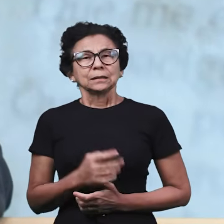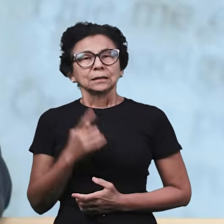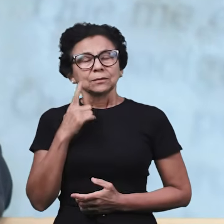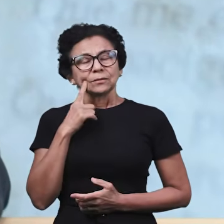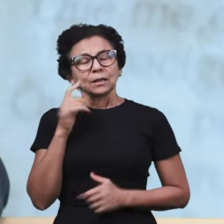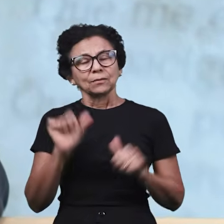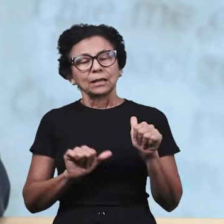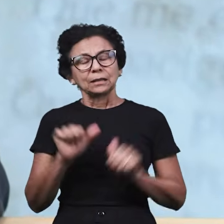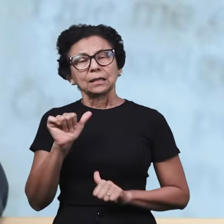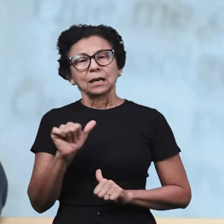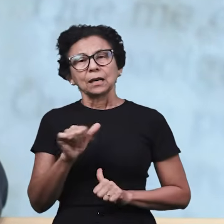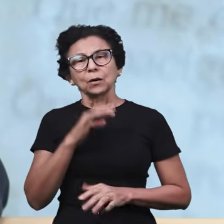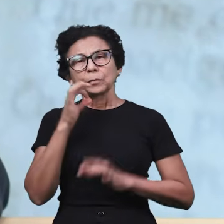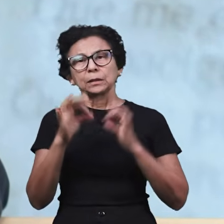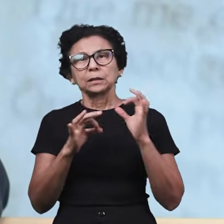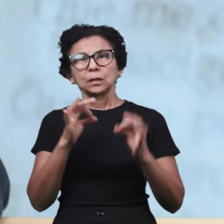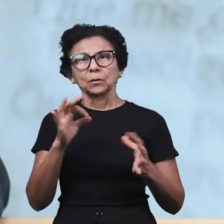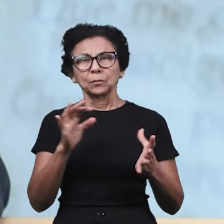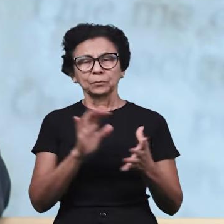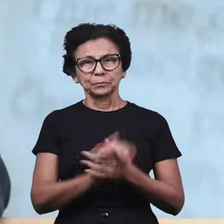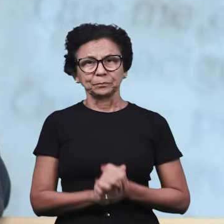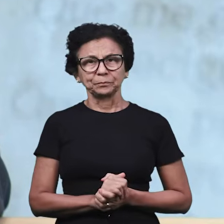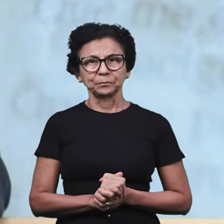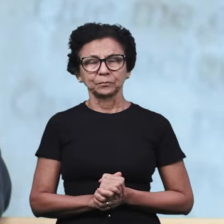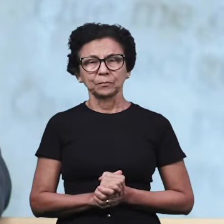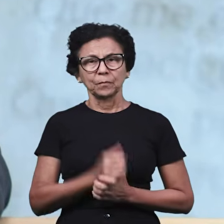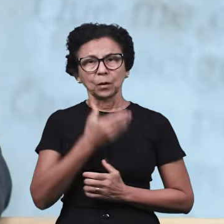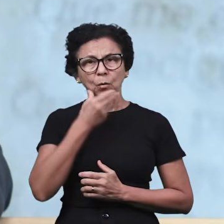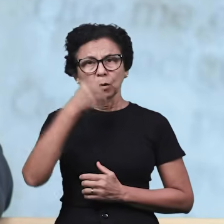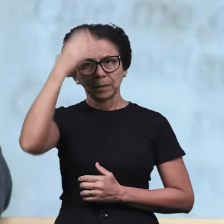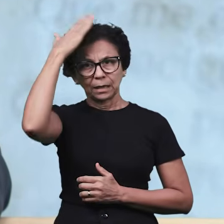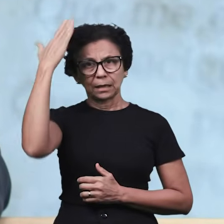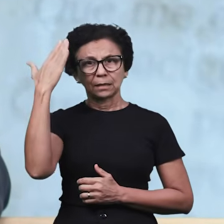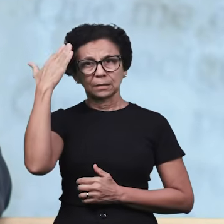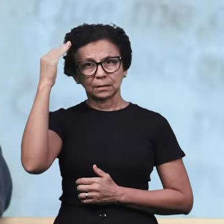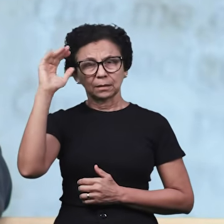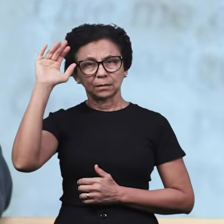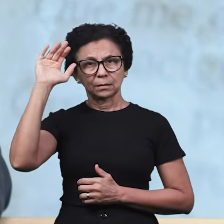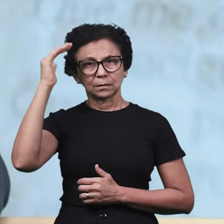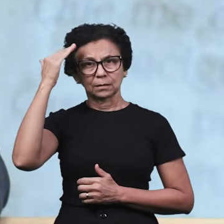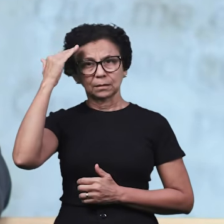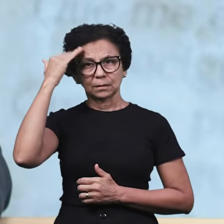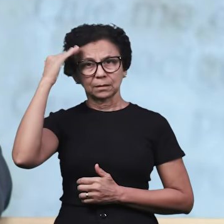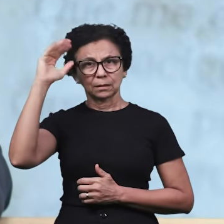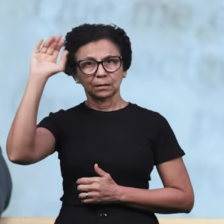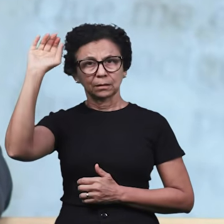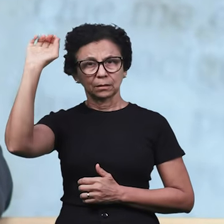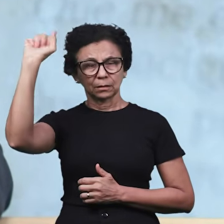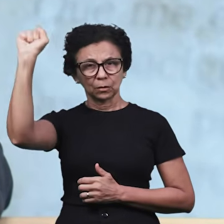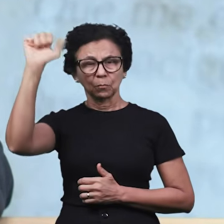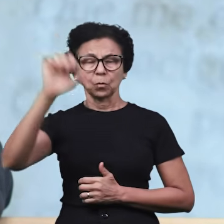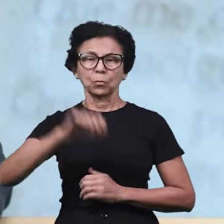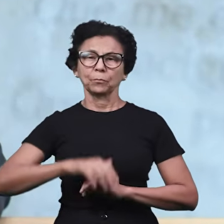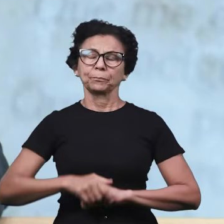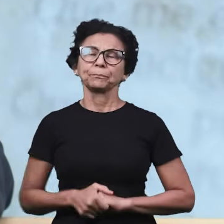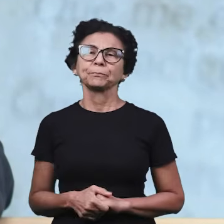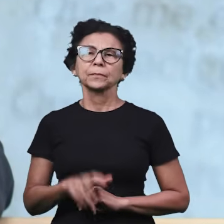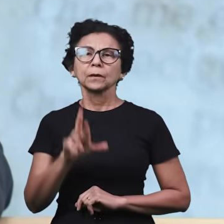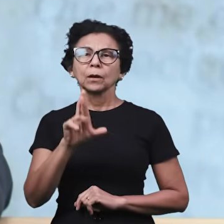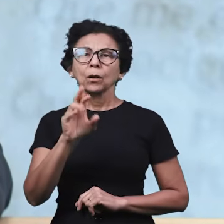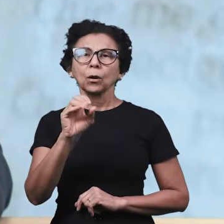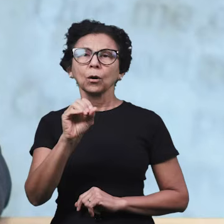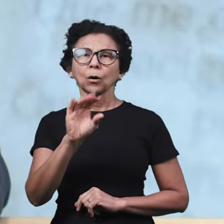Salomão. O nome dele é Roboão. Ele, muito jovem, se tornou rei de uma nação que